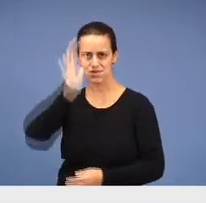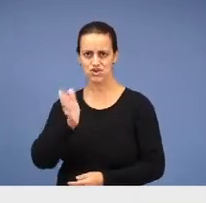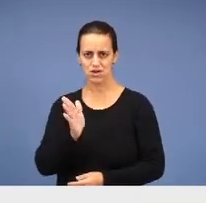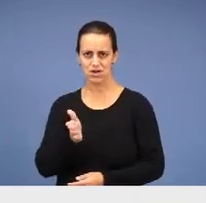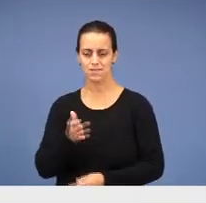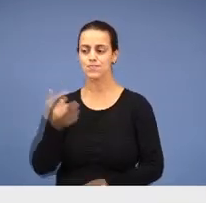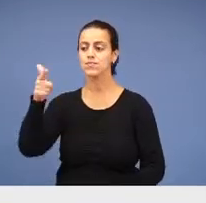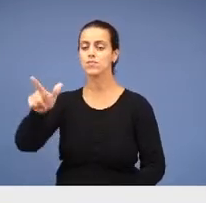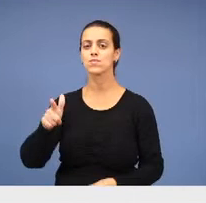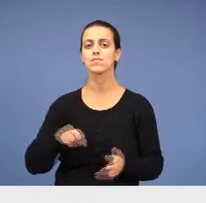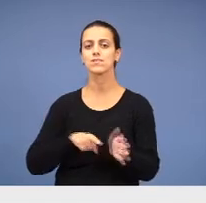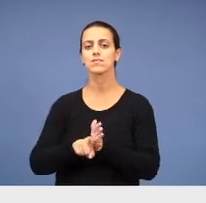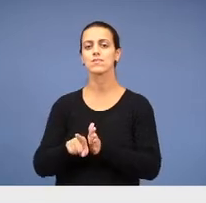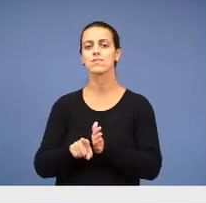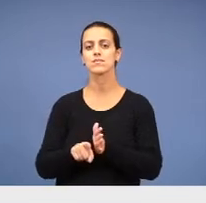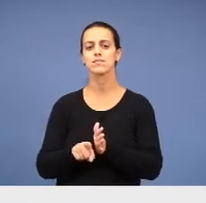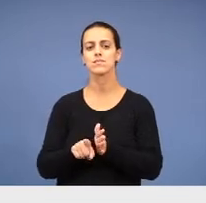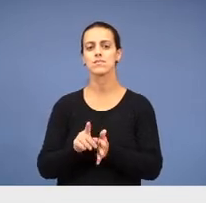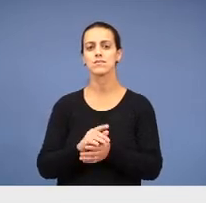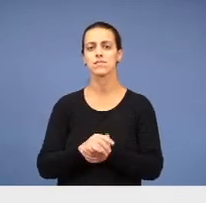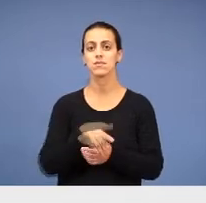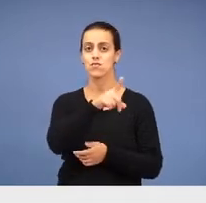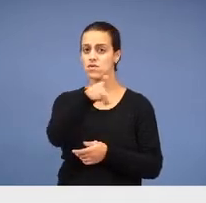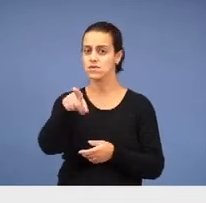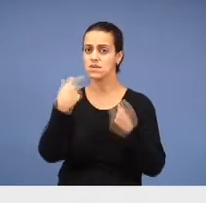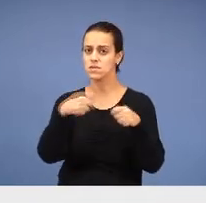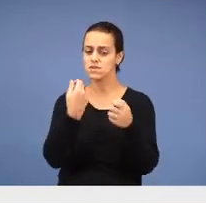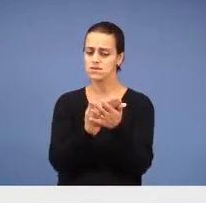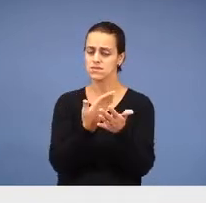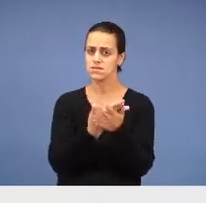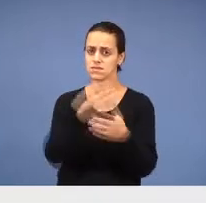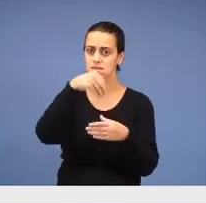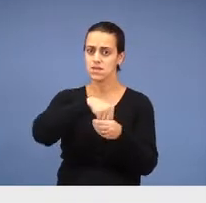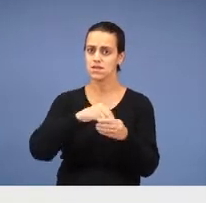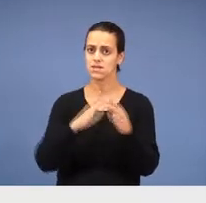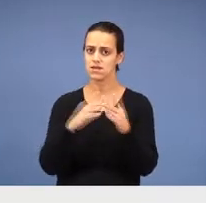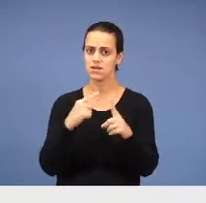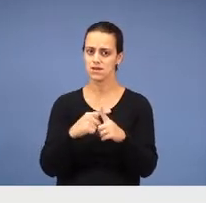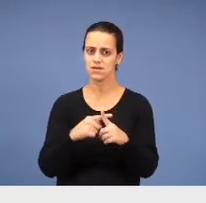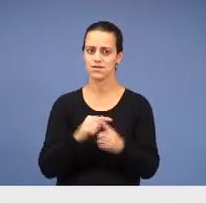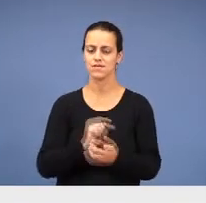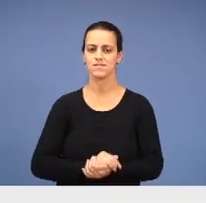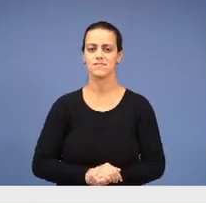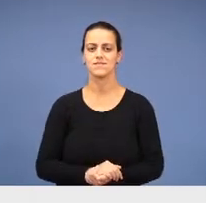A outra pergunta. Mas isso tem que ser trabalhado na igreja. A terceira pergunta, vai, criatura.